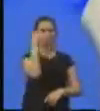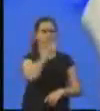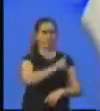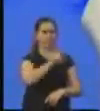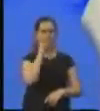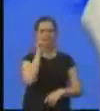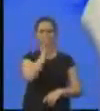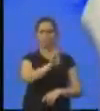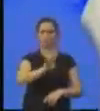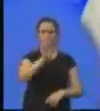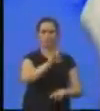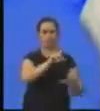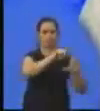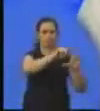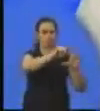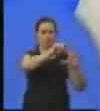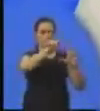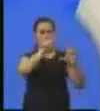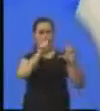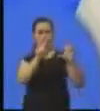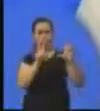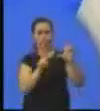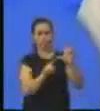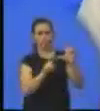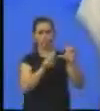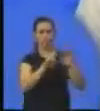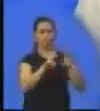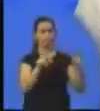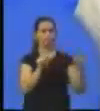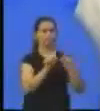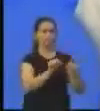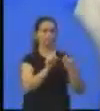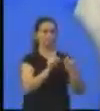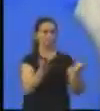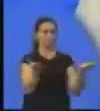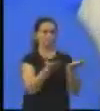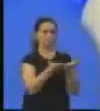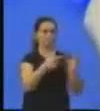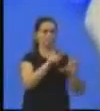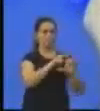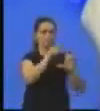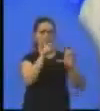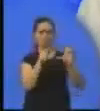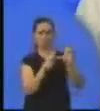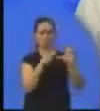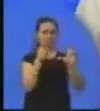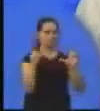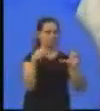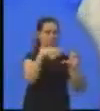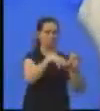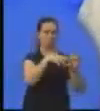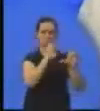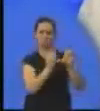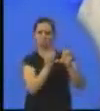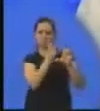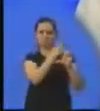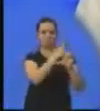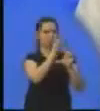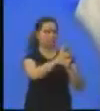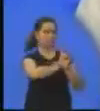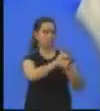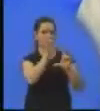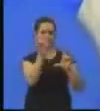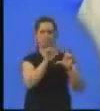Novamente, usamos o ciclo trigonométrico. A diferença agora é que, ao marcar o ângulo, eu não vou fazer projeção no eixo x ou no eixo y.